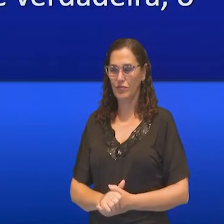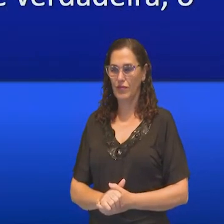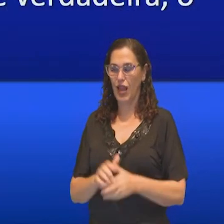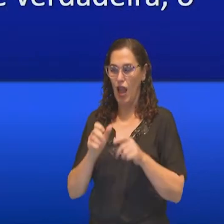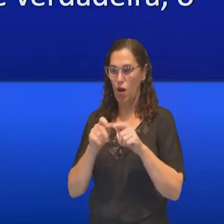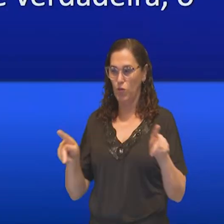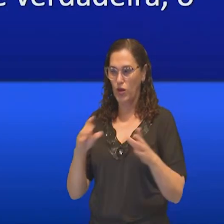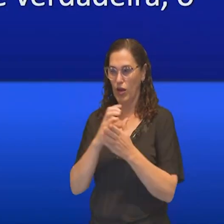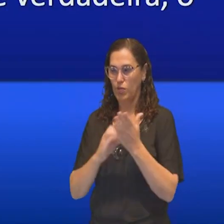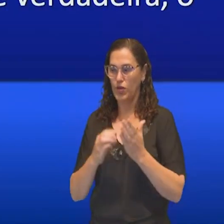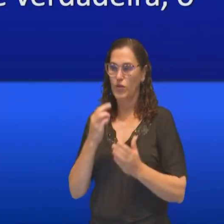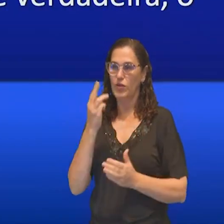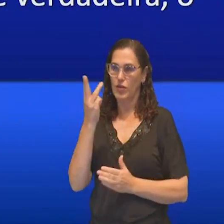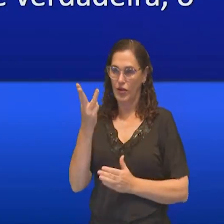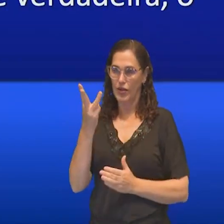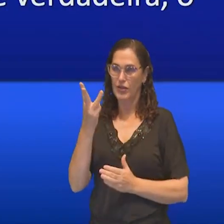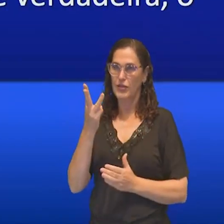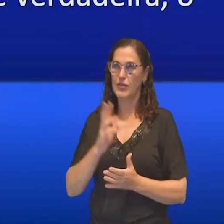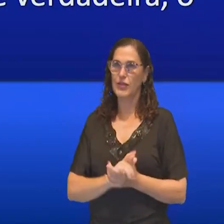Apocalipse capítulo 3,